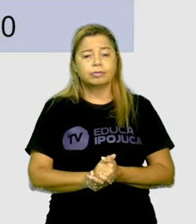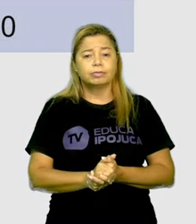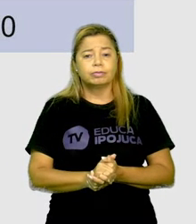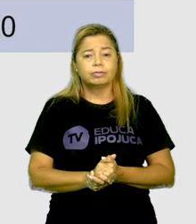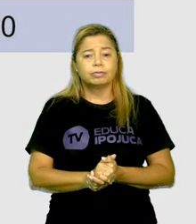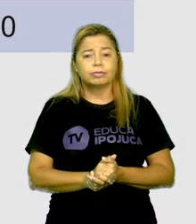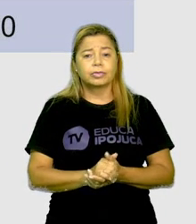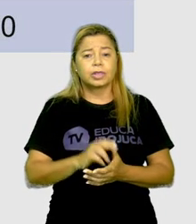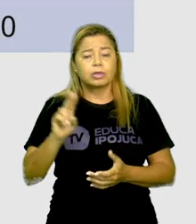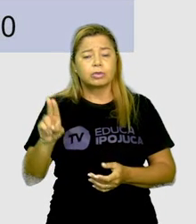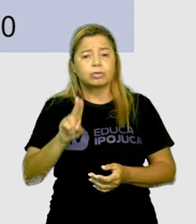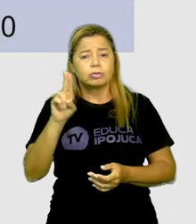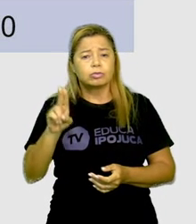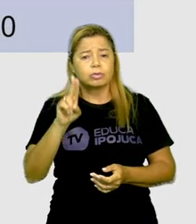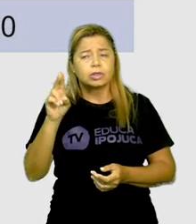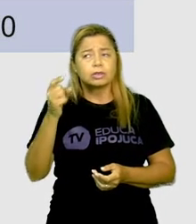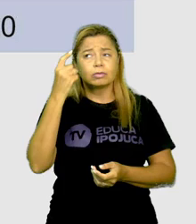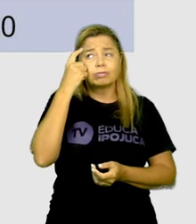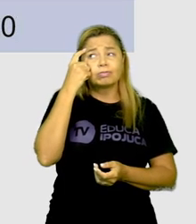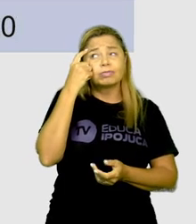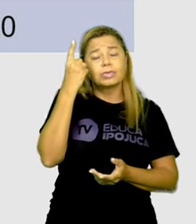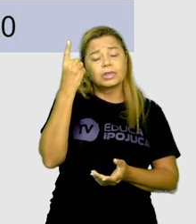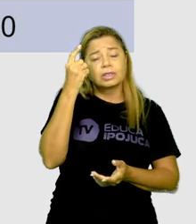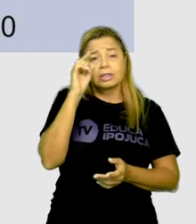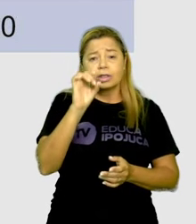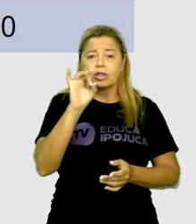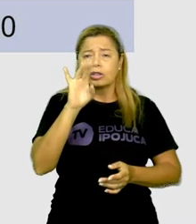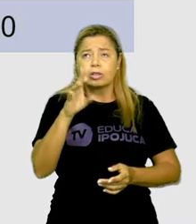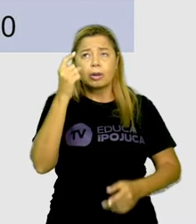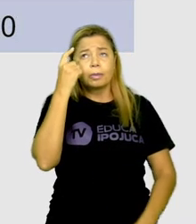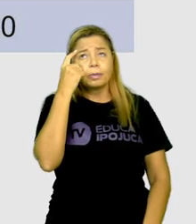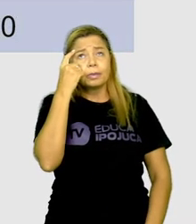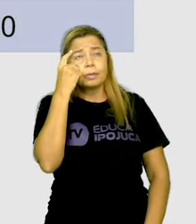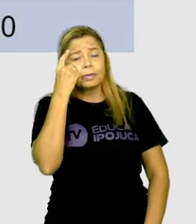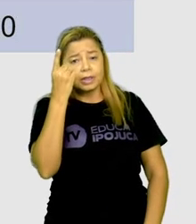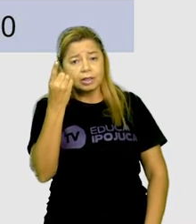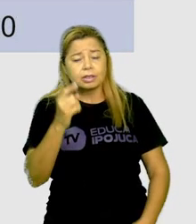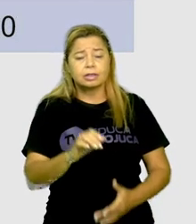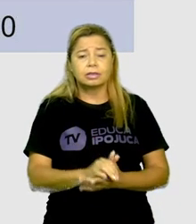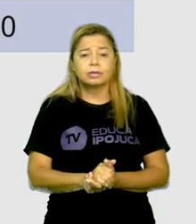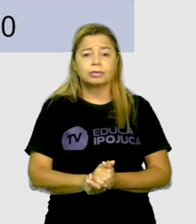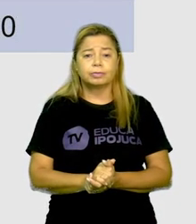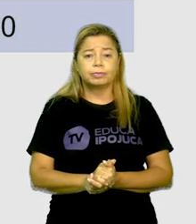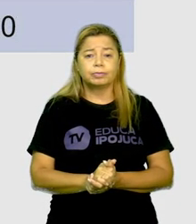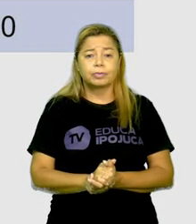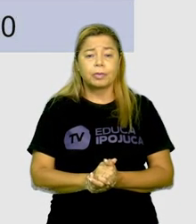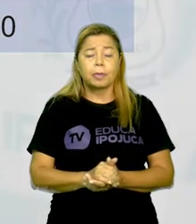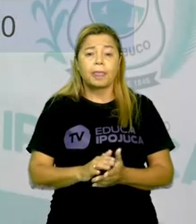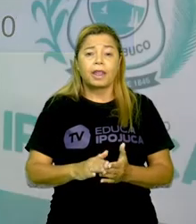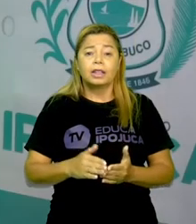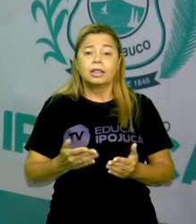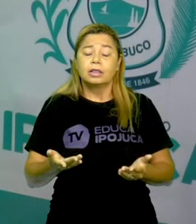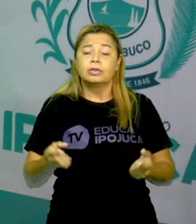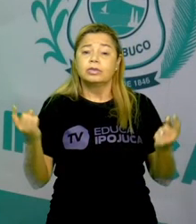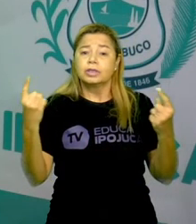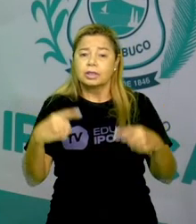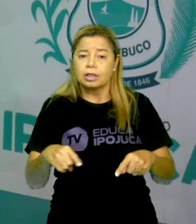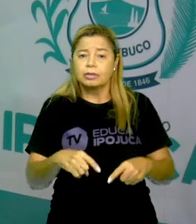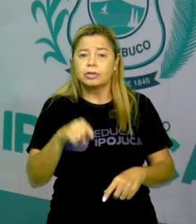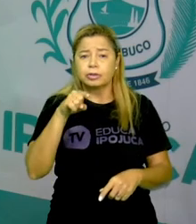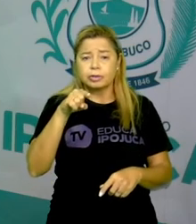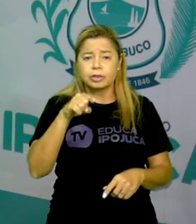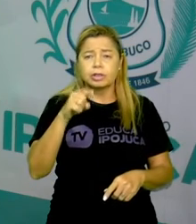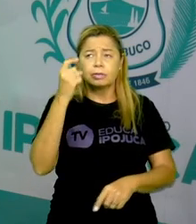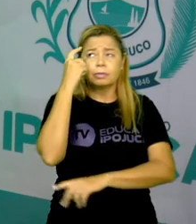usando apenas o raciocínio, sem precisar a gente montar. E esse é o desafio que eu quero colocar a vocês. Pensem em outros números